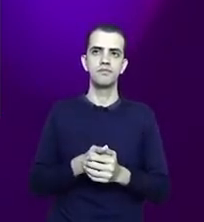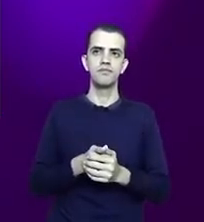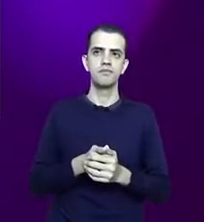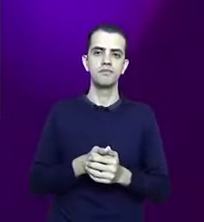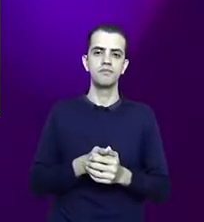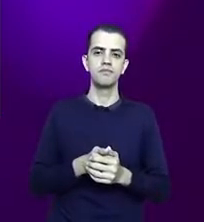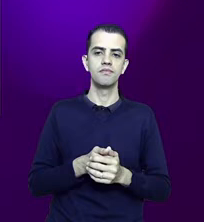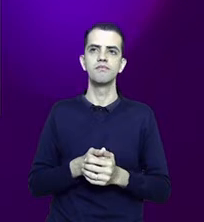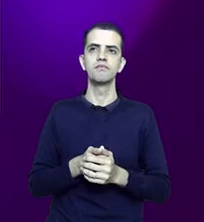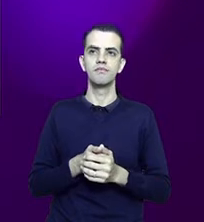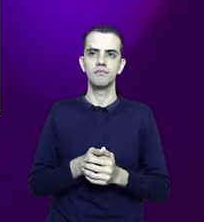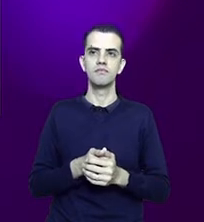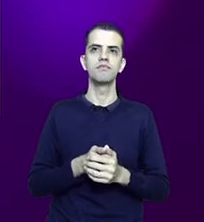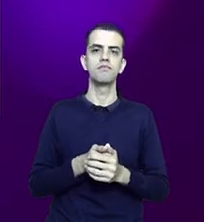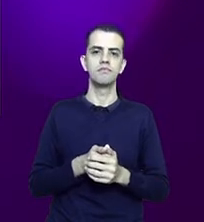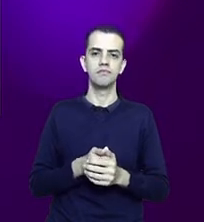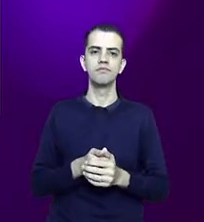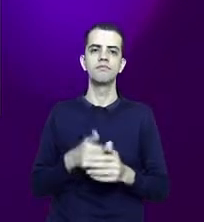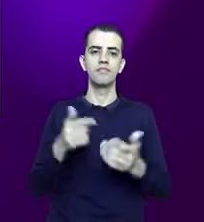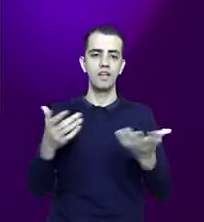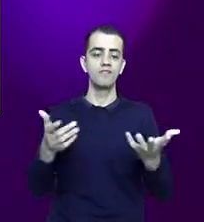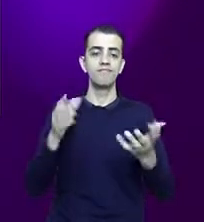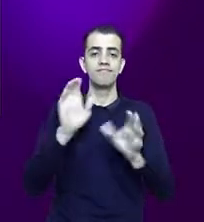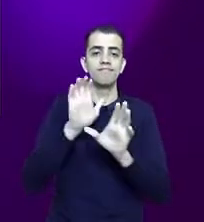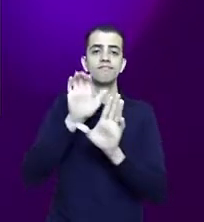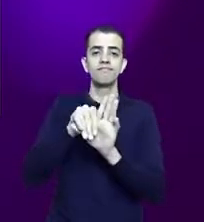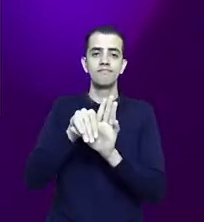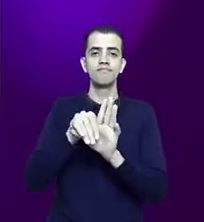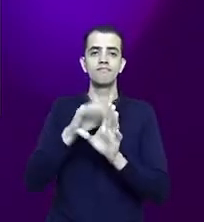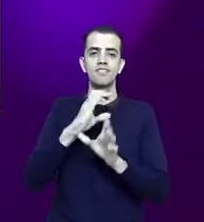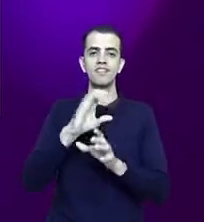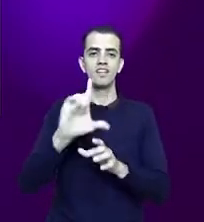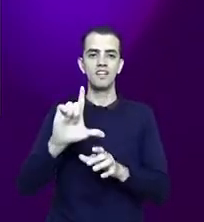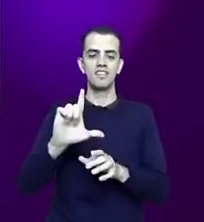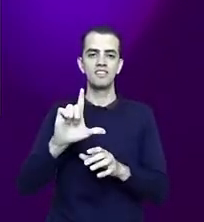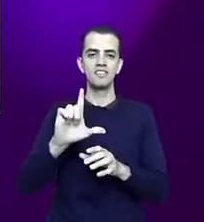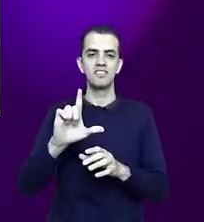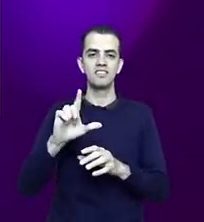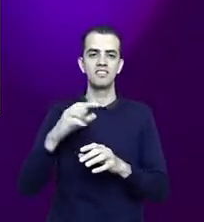Então, pensando assim, aí dentro da classificação